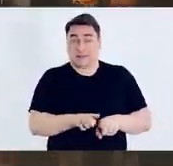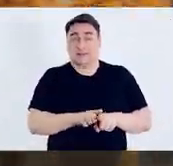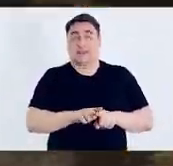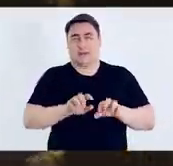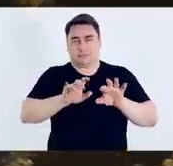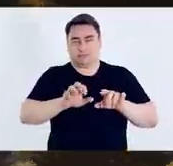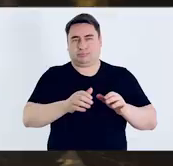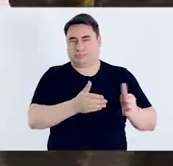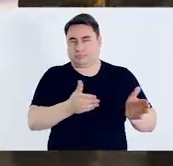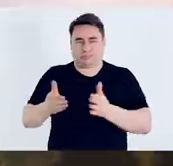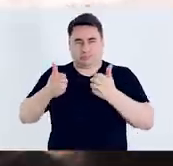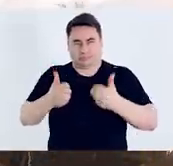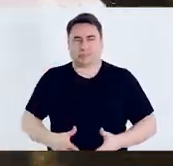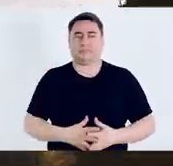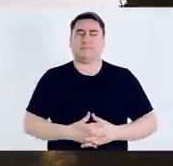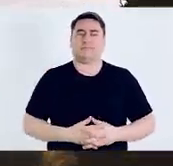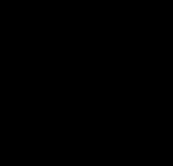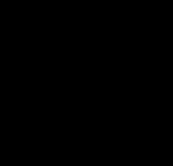estará na descrição do vídeo.